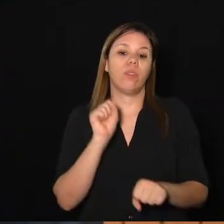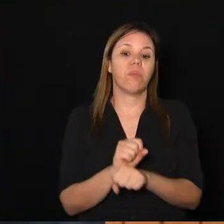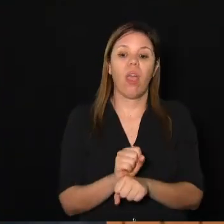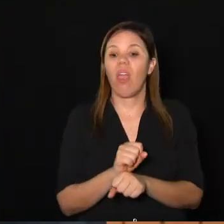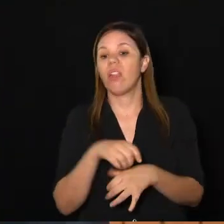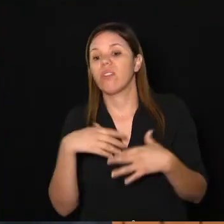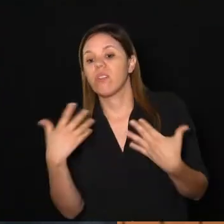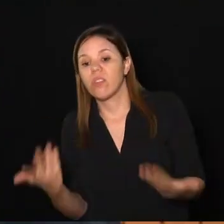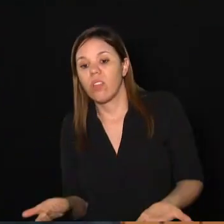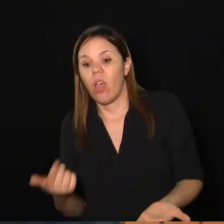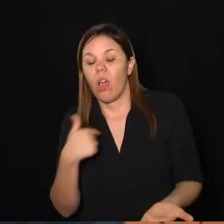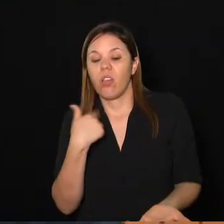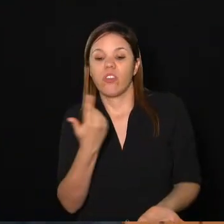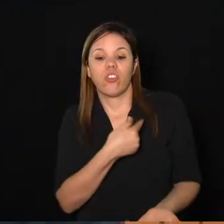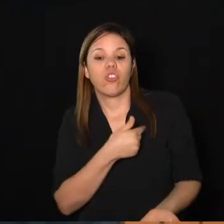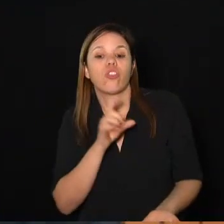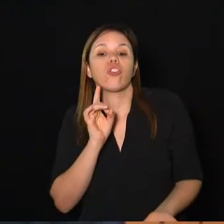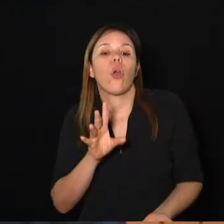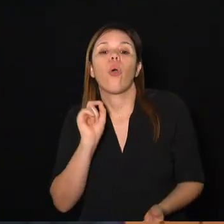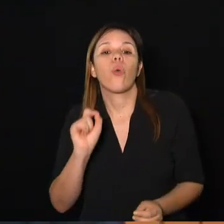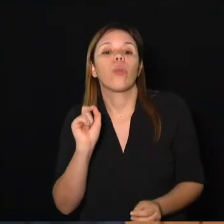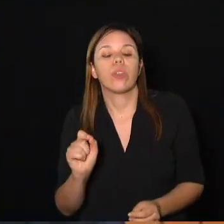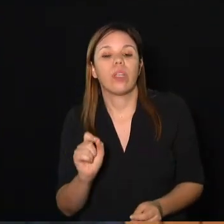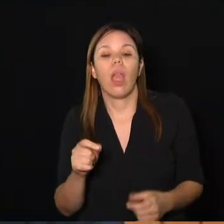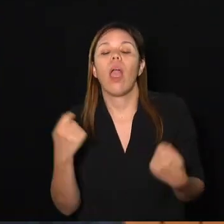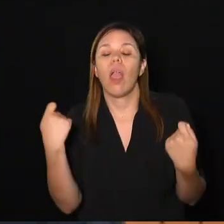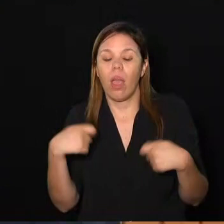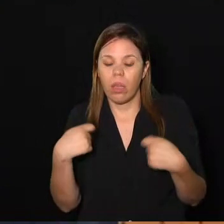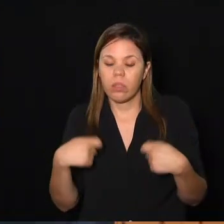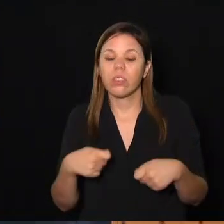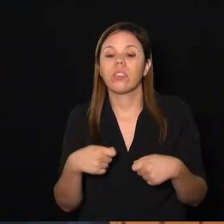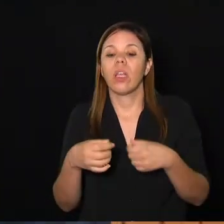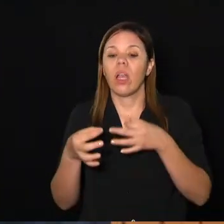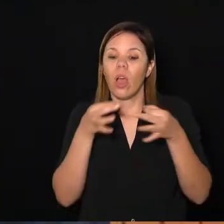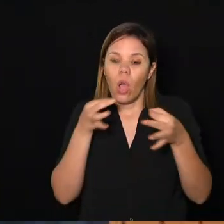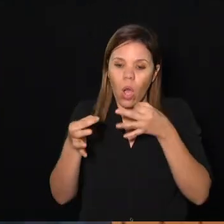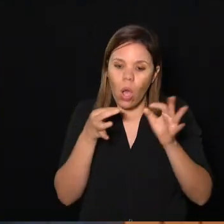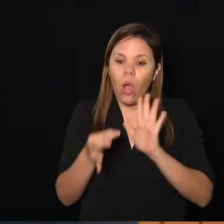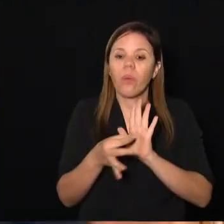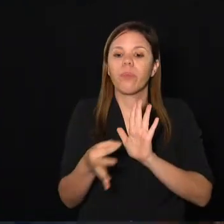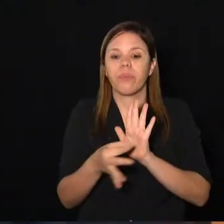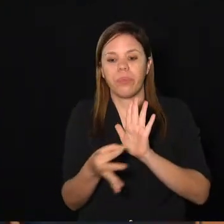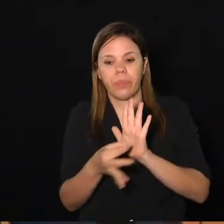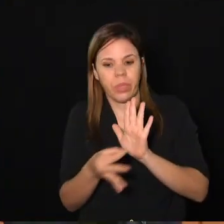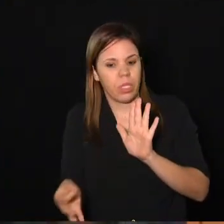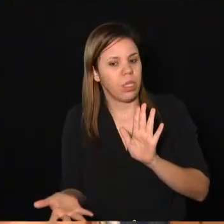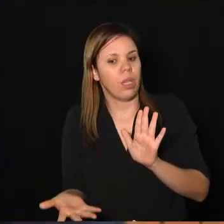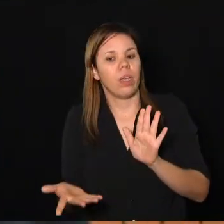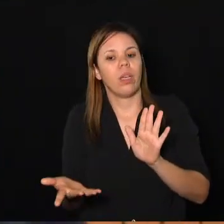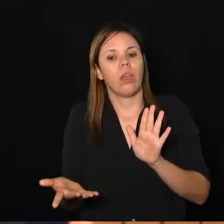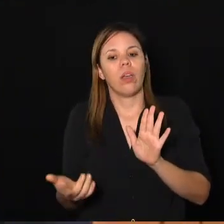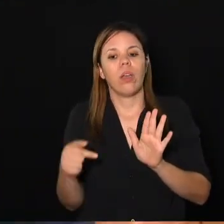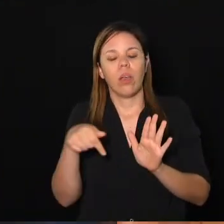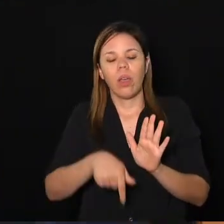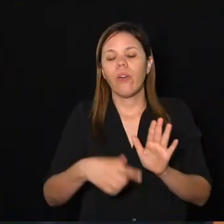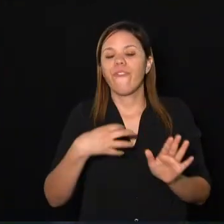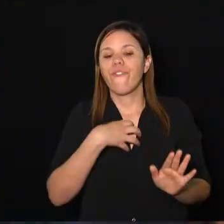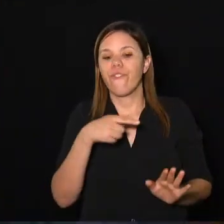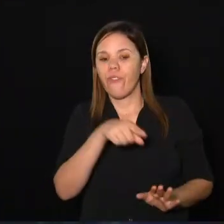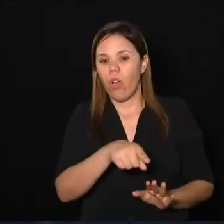Municipal algo que não seja a convergência de opinião tratando da forma que a Lurdinha falou